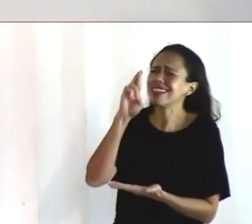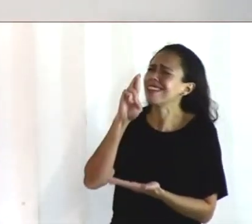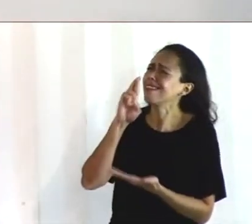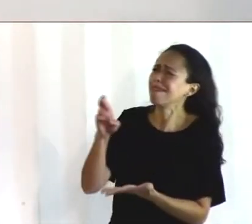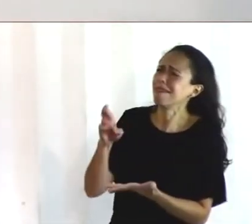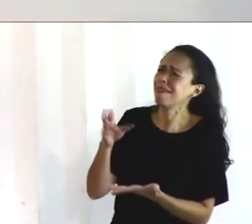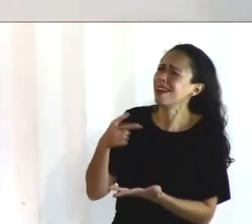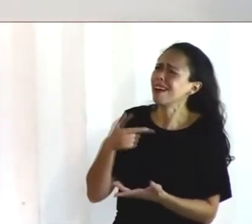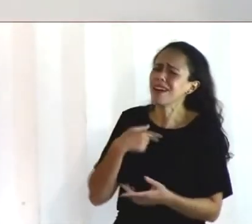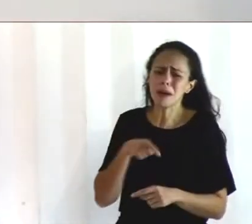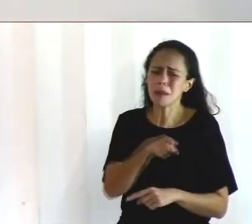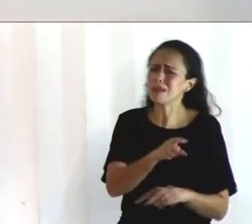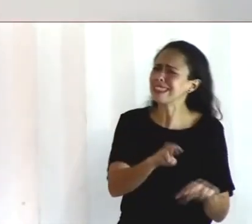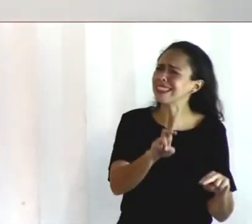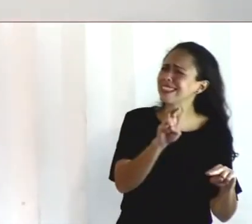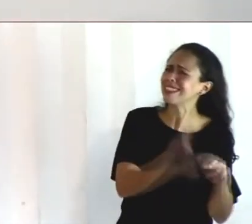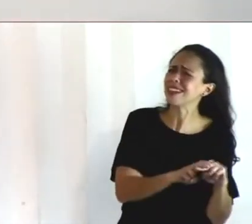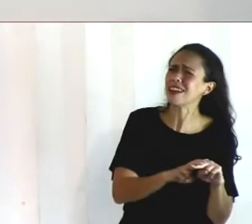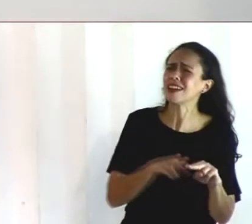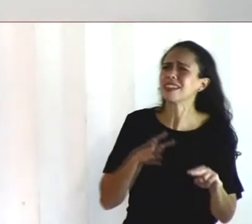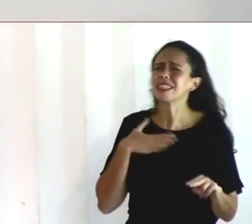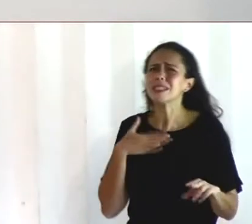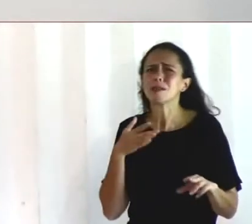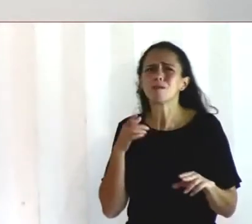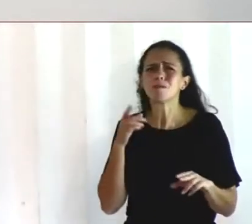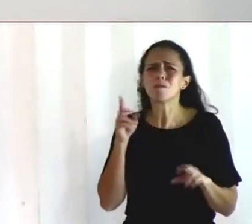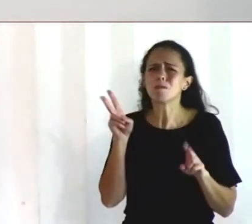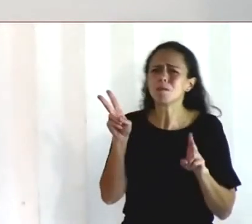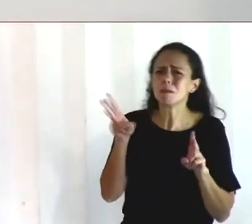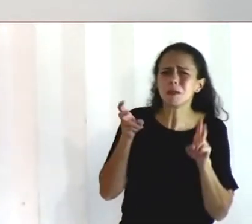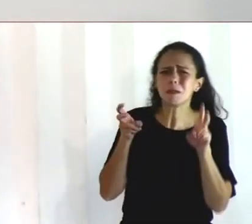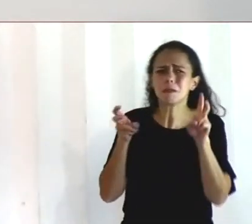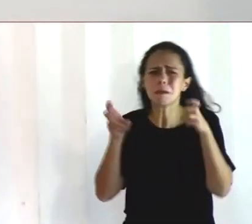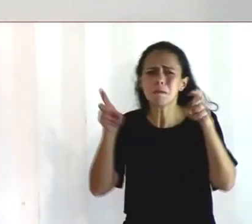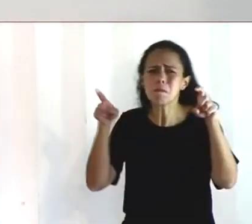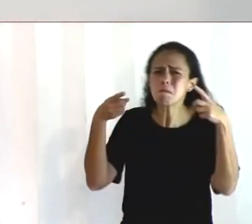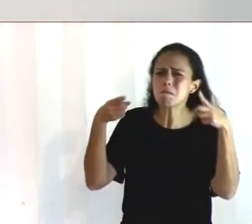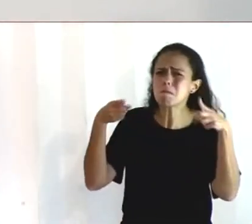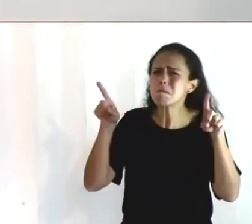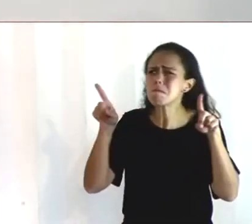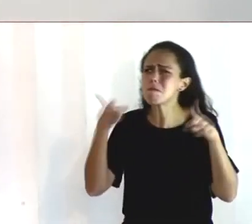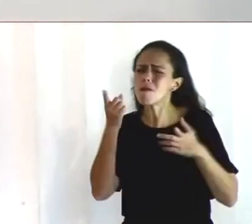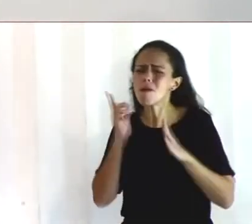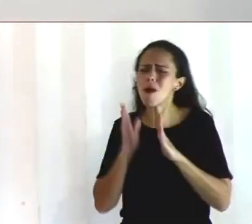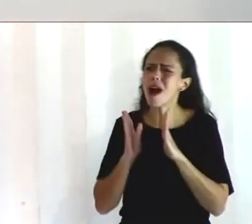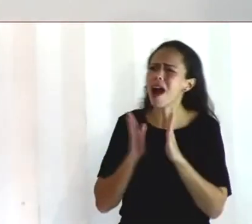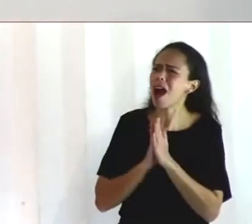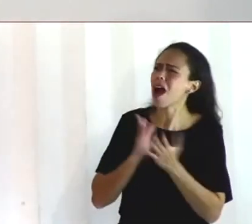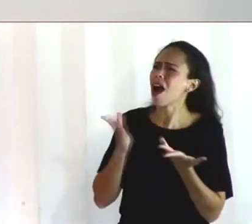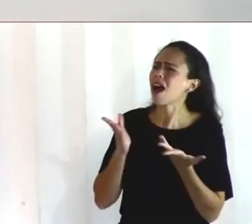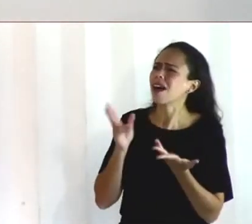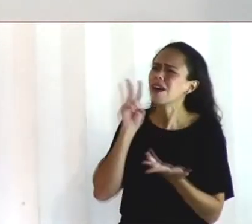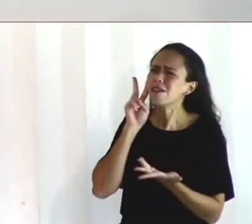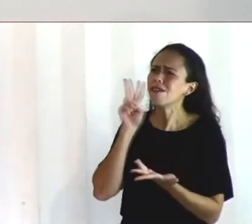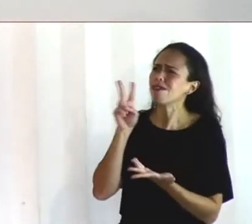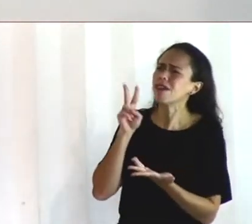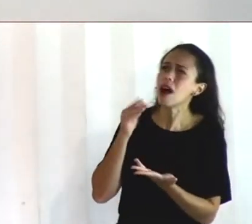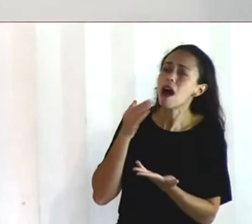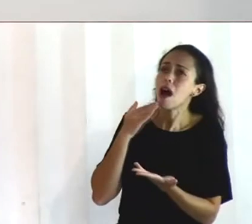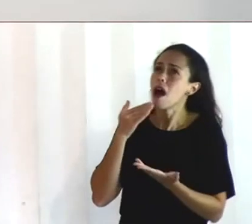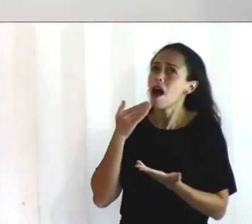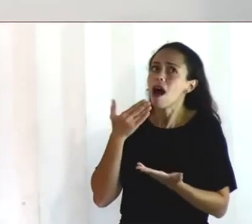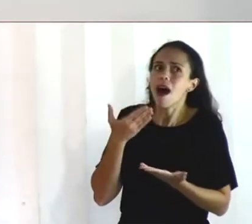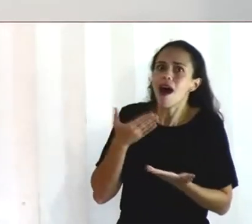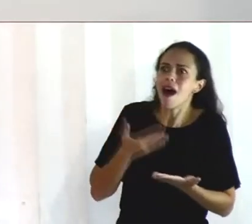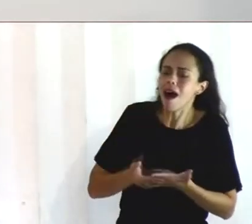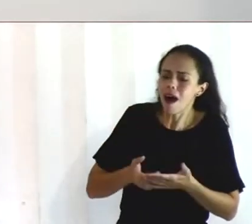eu estava ali, quando as primeiras notas começaram a ser tocadas, a beleza da canção para o Senhor, o canto